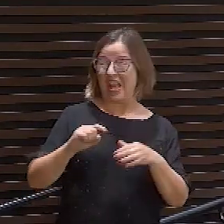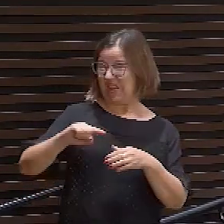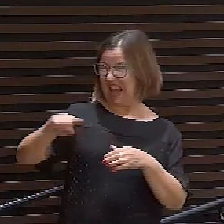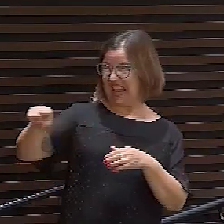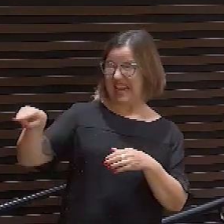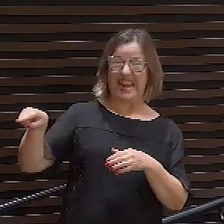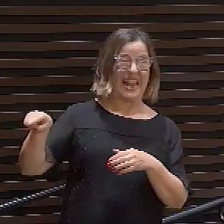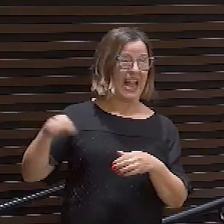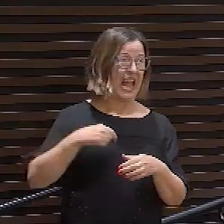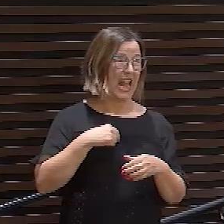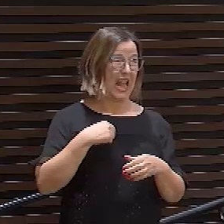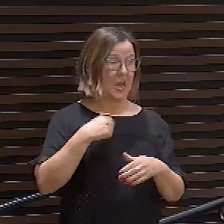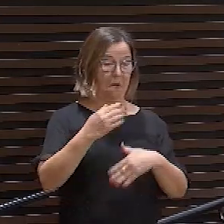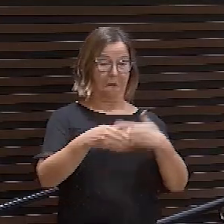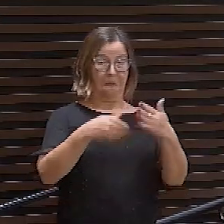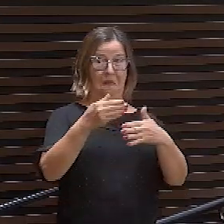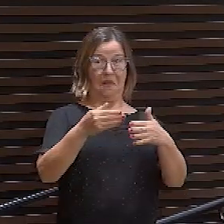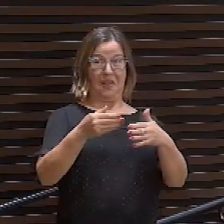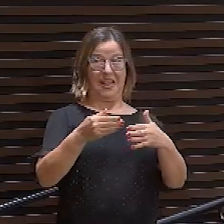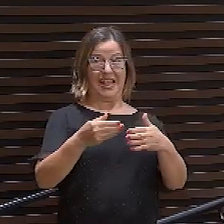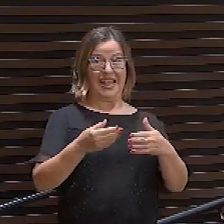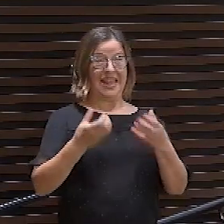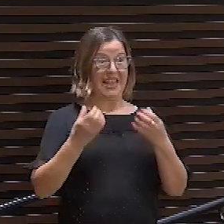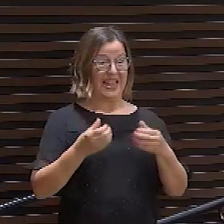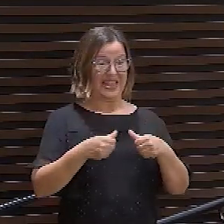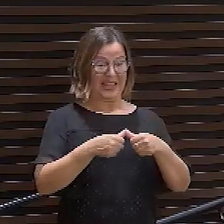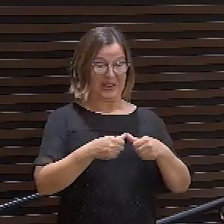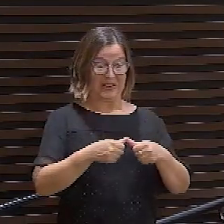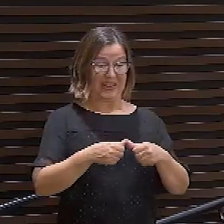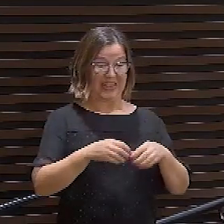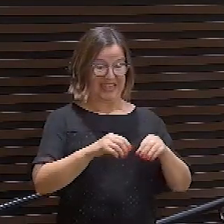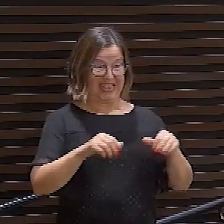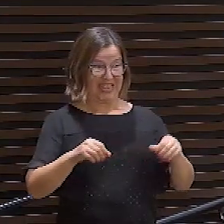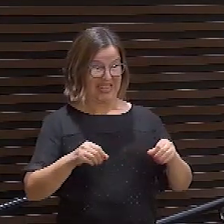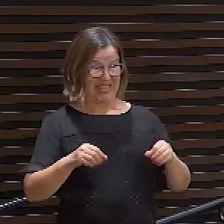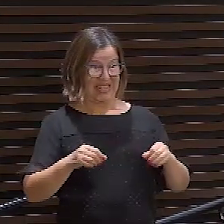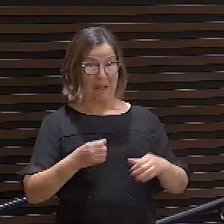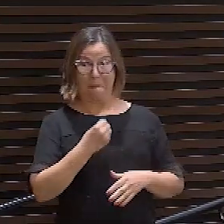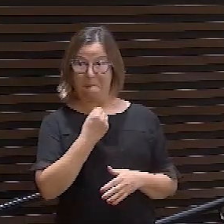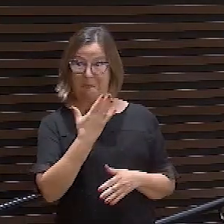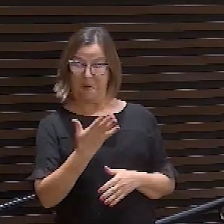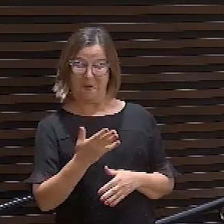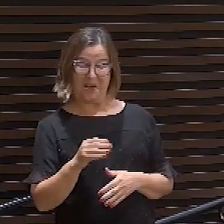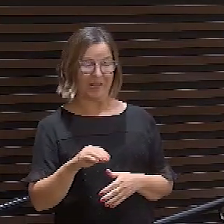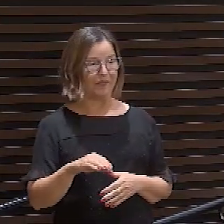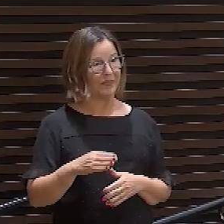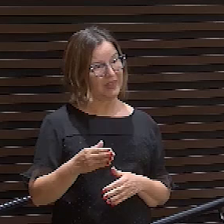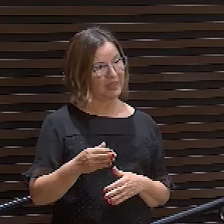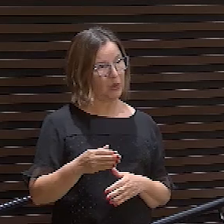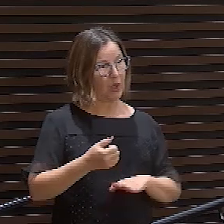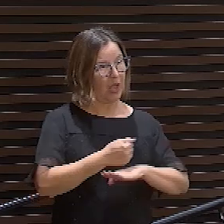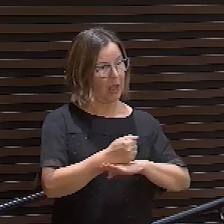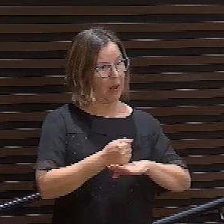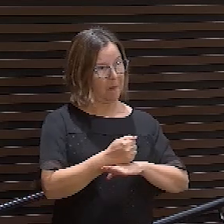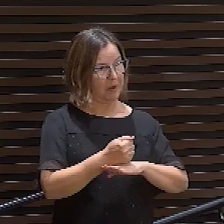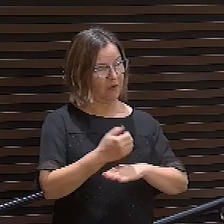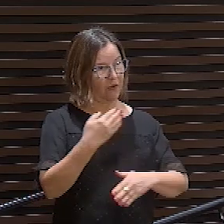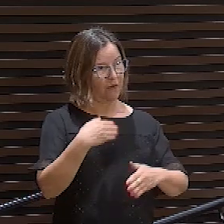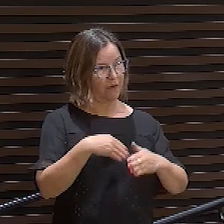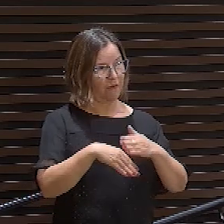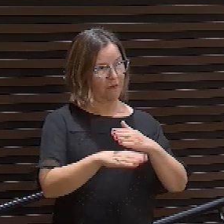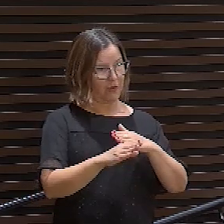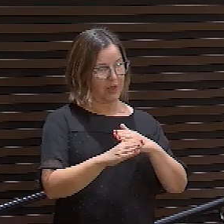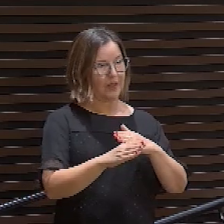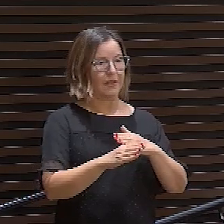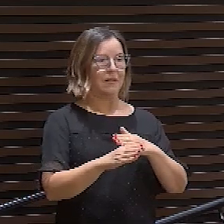crescer, eu vou ficar por essa terra rica. E Abraão subiu a montanha, e ele foi para